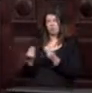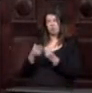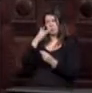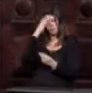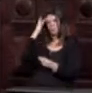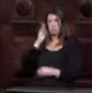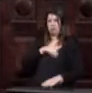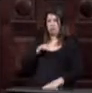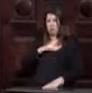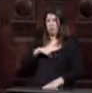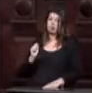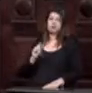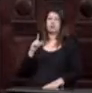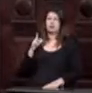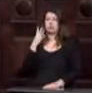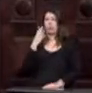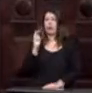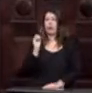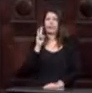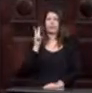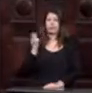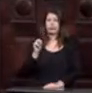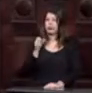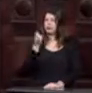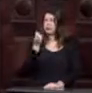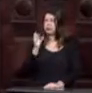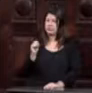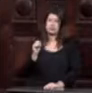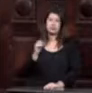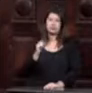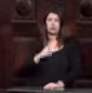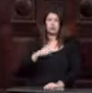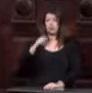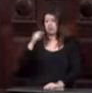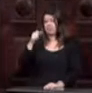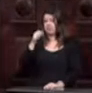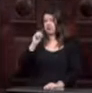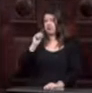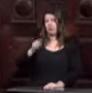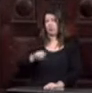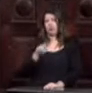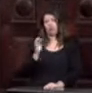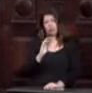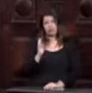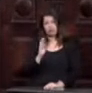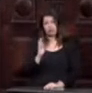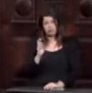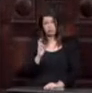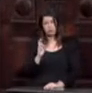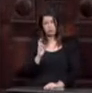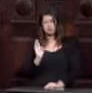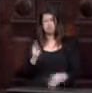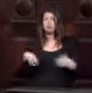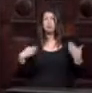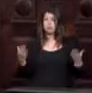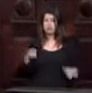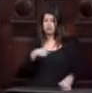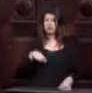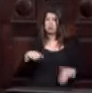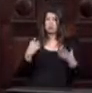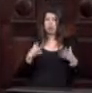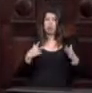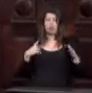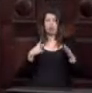do Rio de Janeiro de 40, 50, 60 e até 70 mil reais. Então, o que a gente quer é dar um